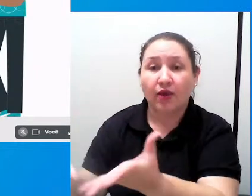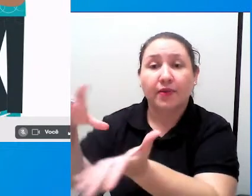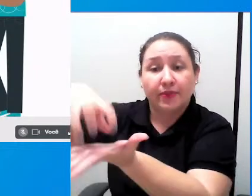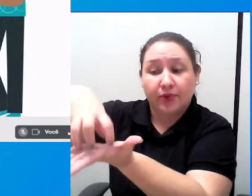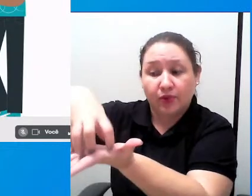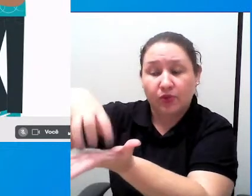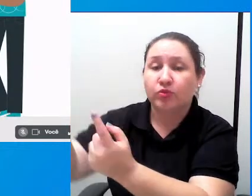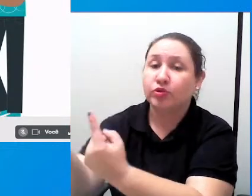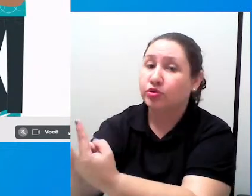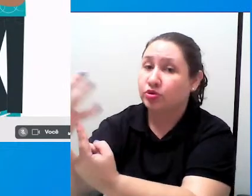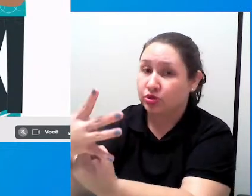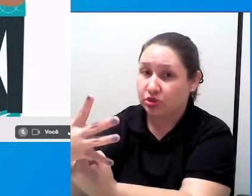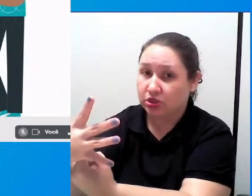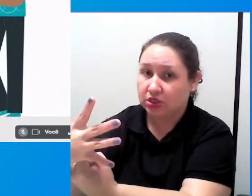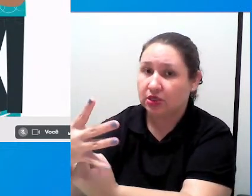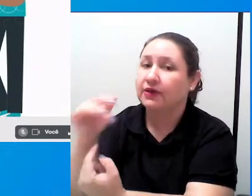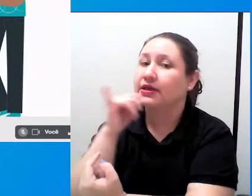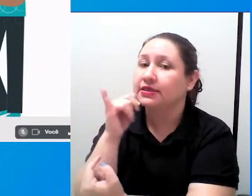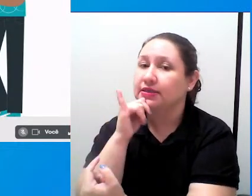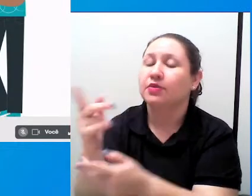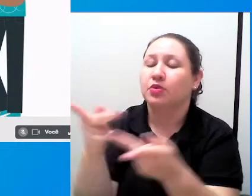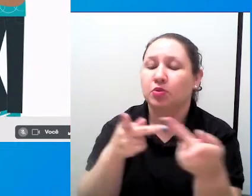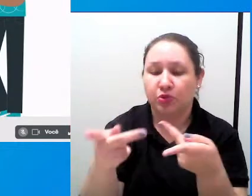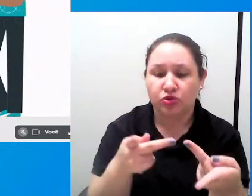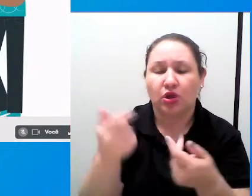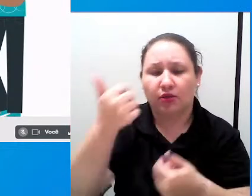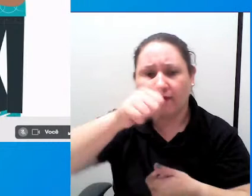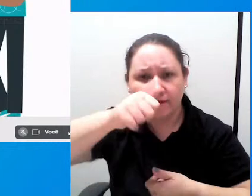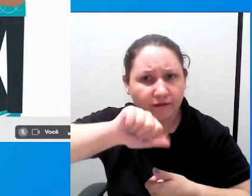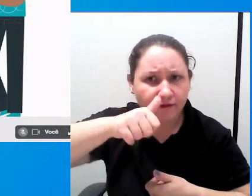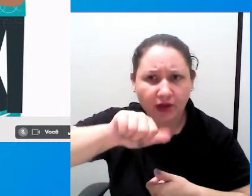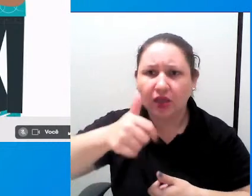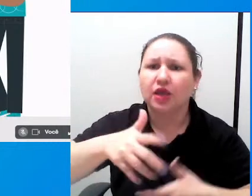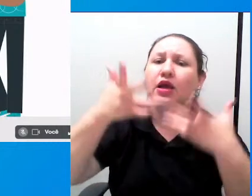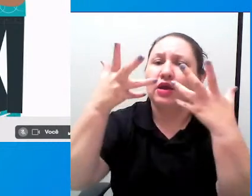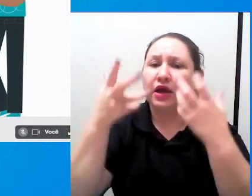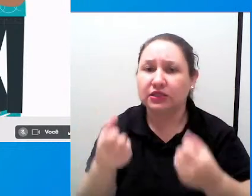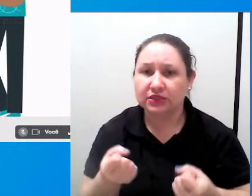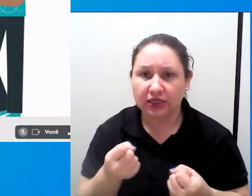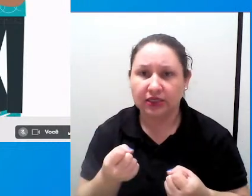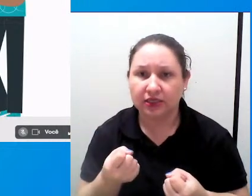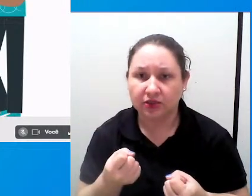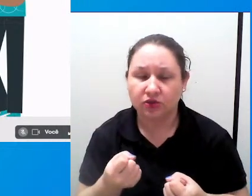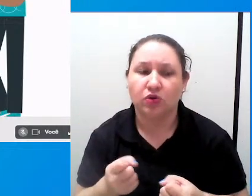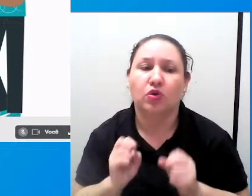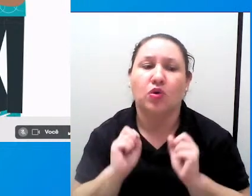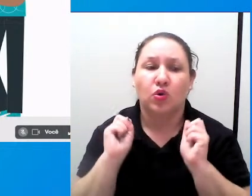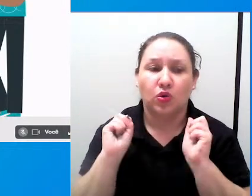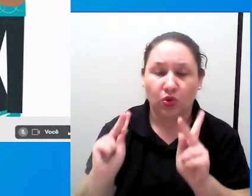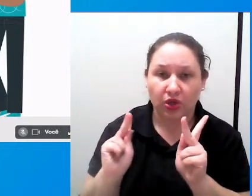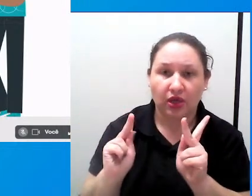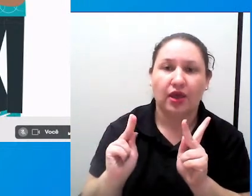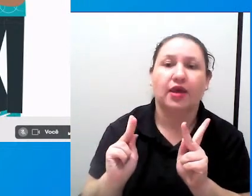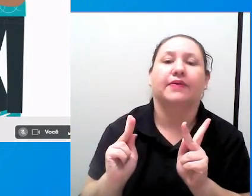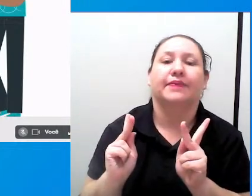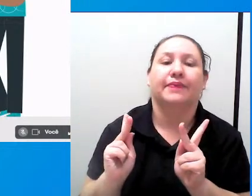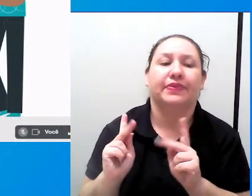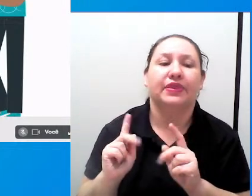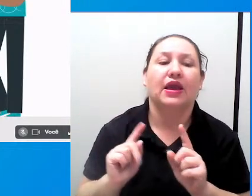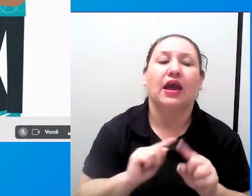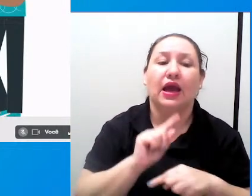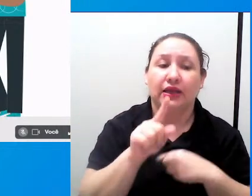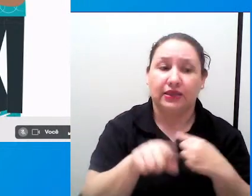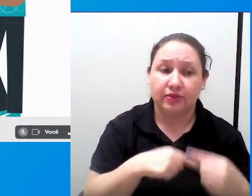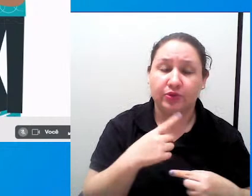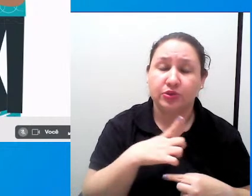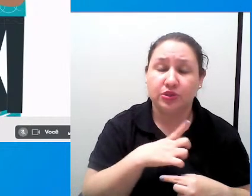é avaliado, é aprovado, e a gente tem que prestar contas desse projeto. Ali, e por outro lado, na parte do